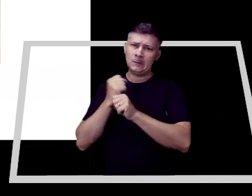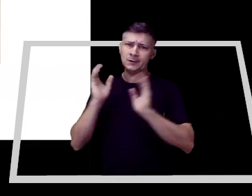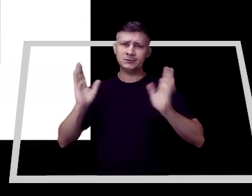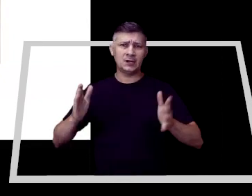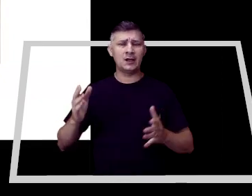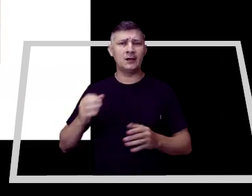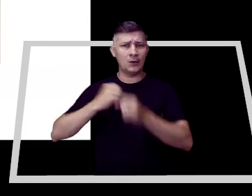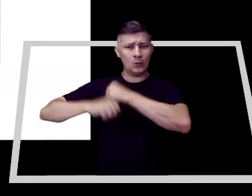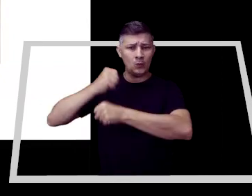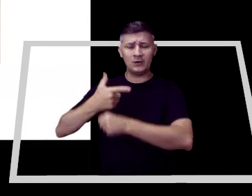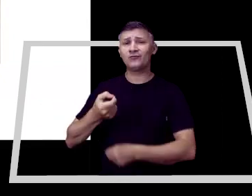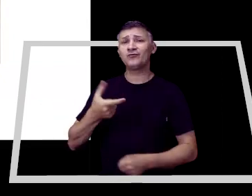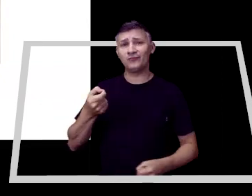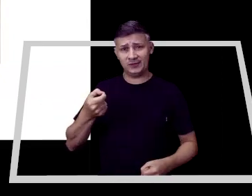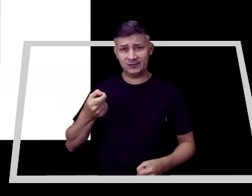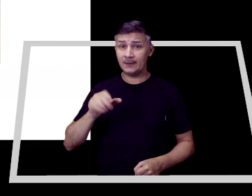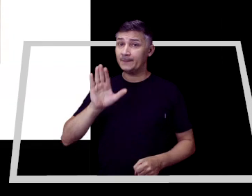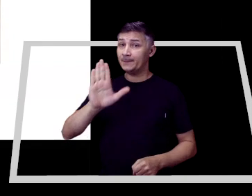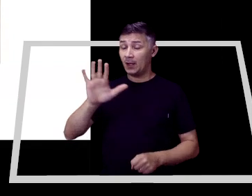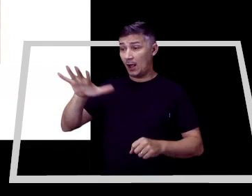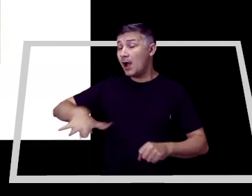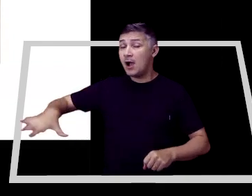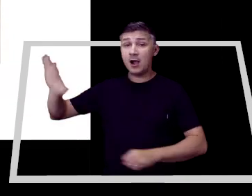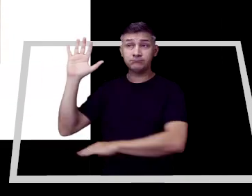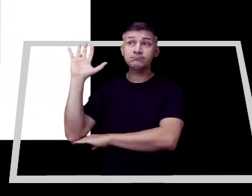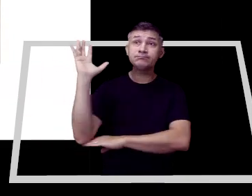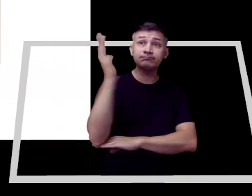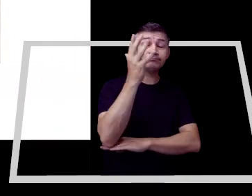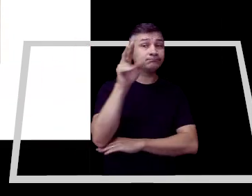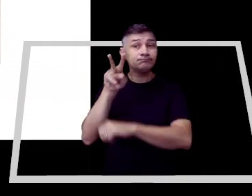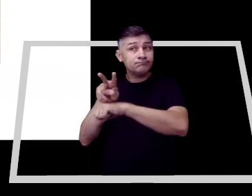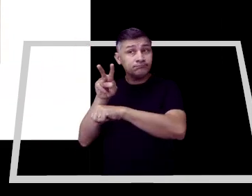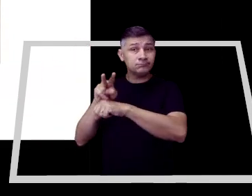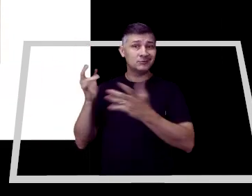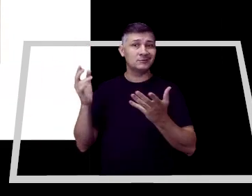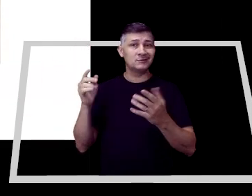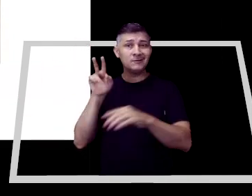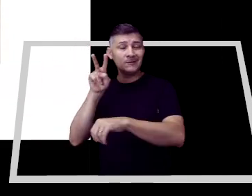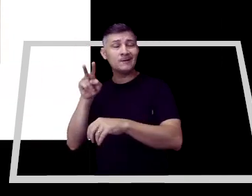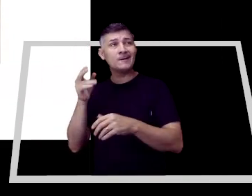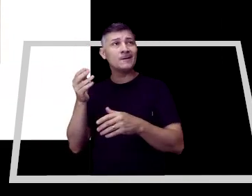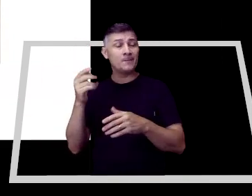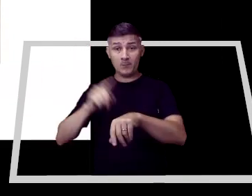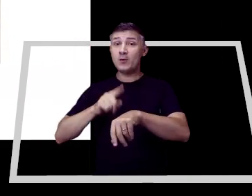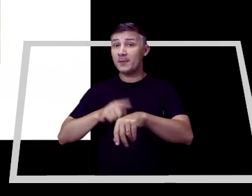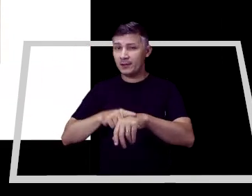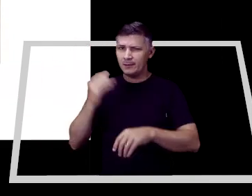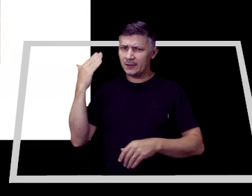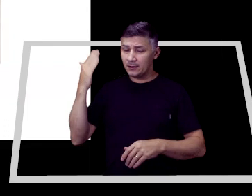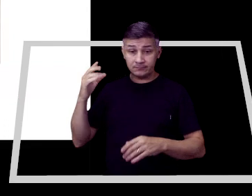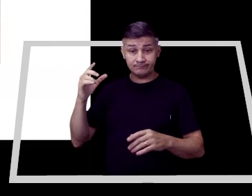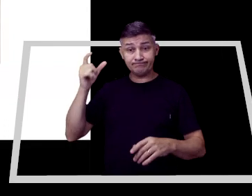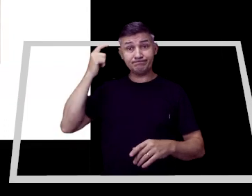já há mais tempo que 2020, mas das questões ambientais. É, nesse